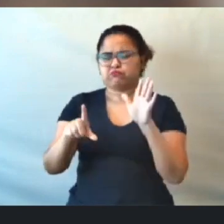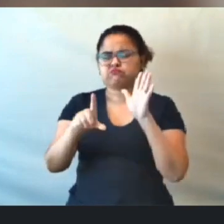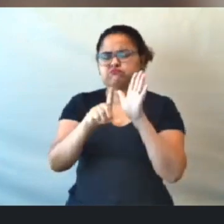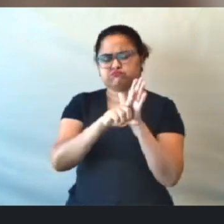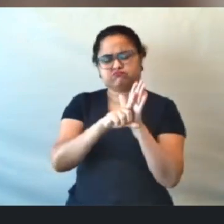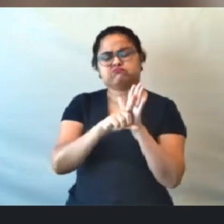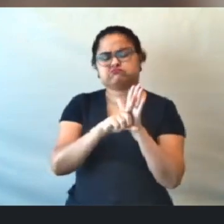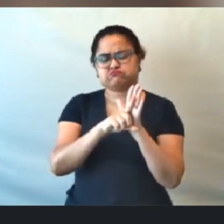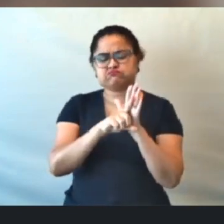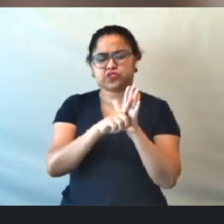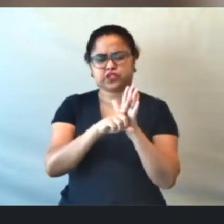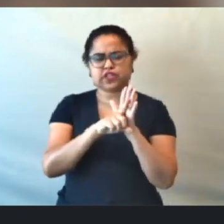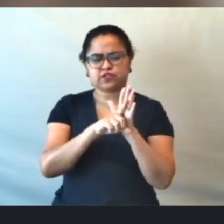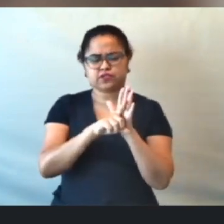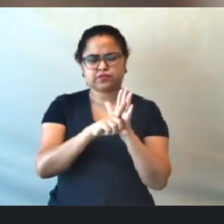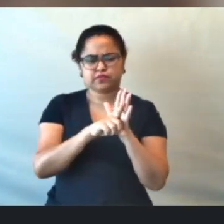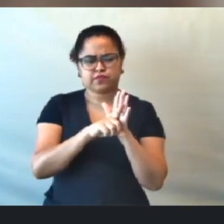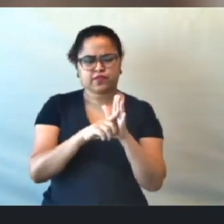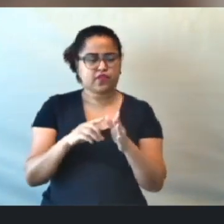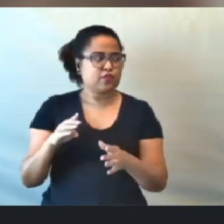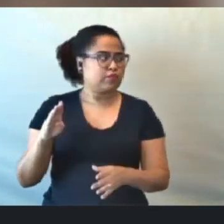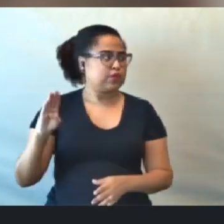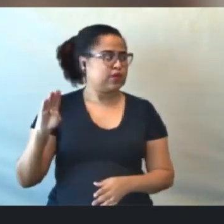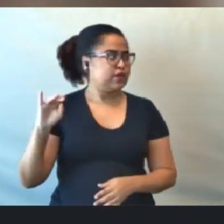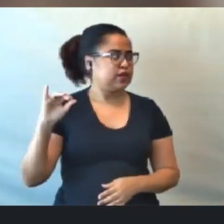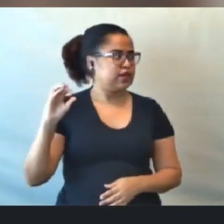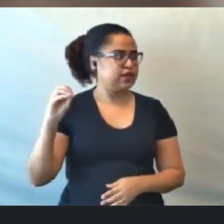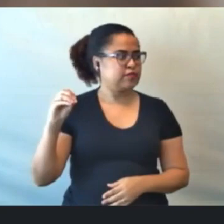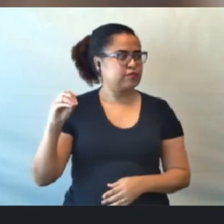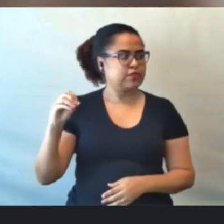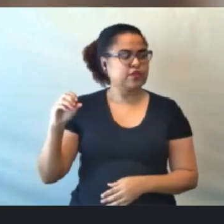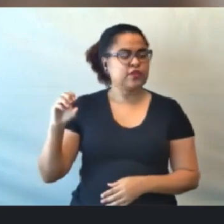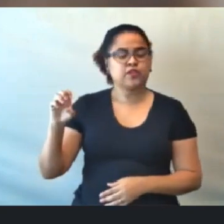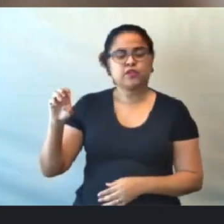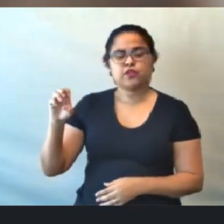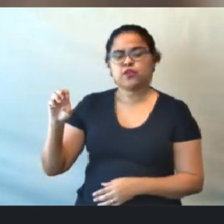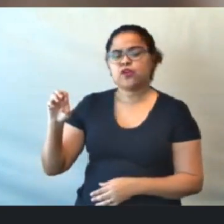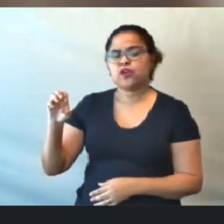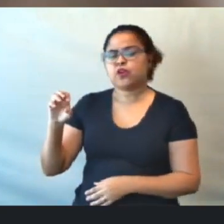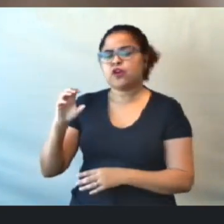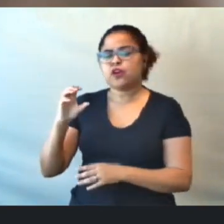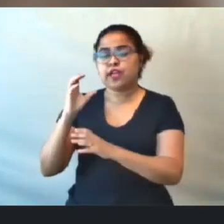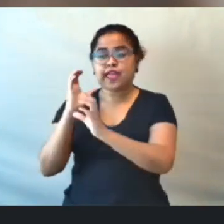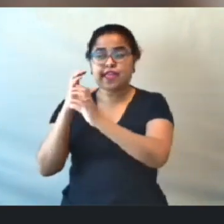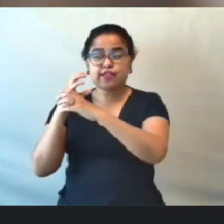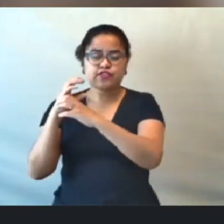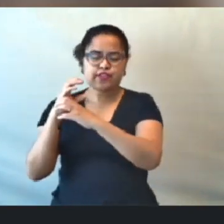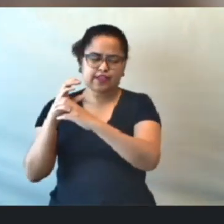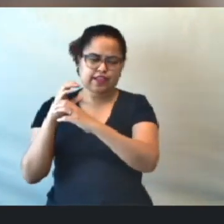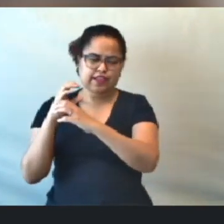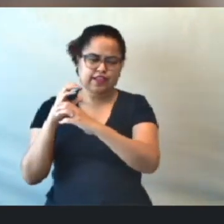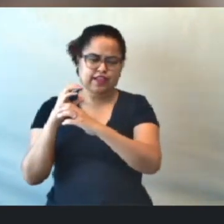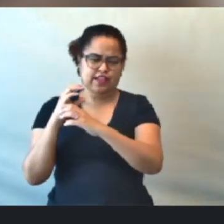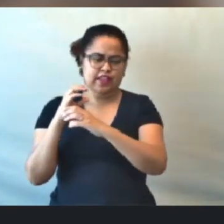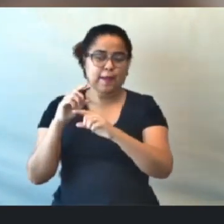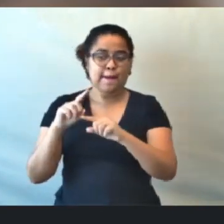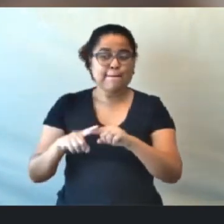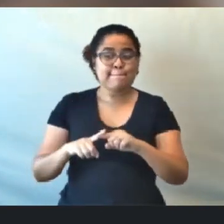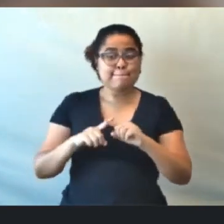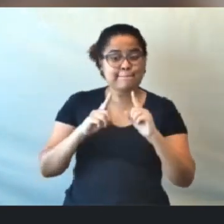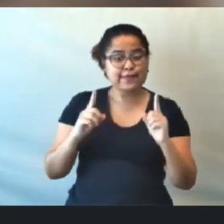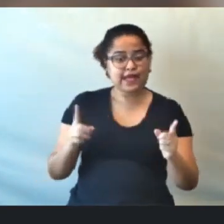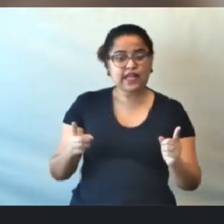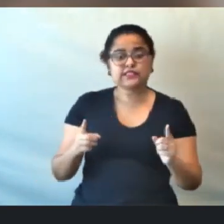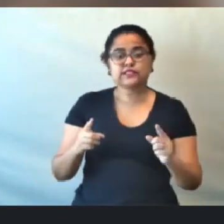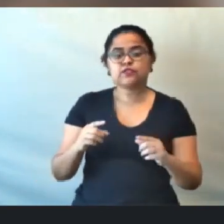bioengenharia desenvolvida no Brasil e que não foi, porém, aplicado em grande escala ainda. Então,